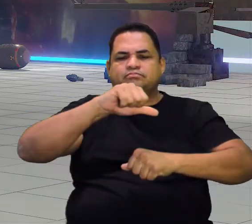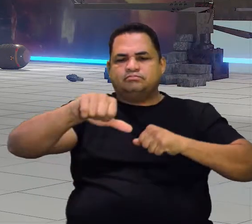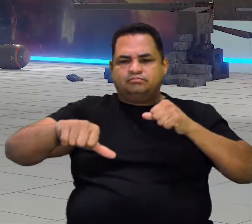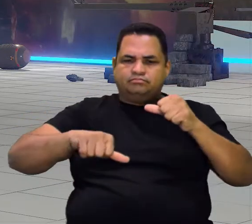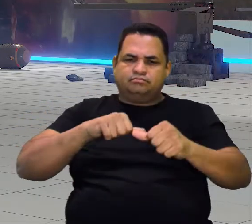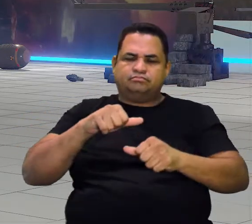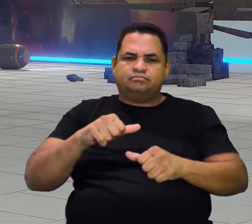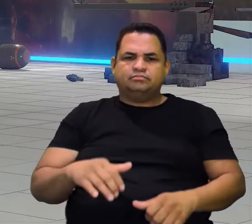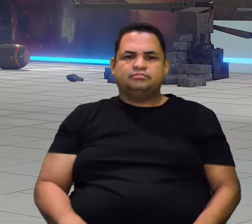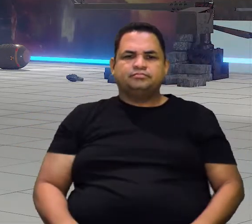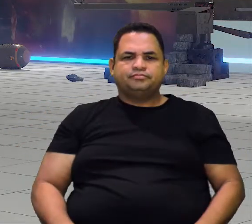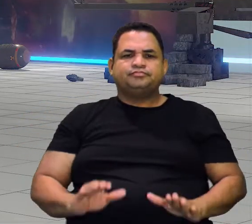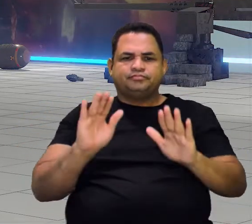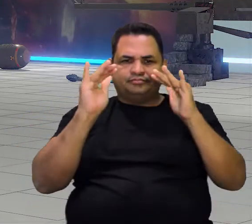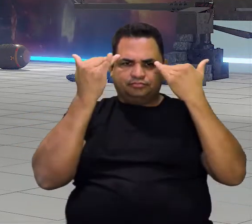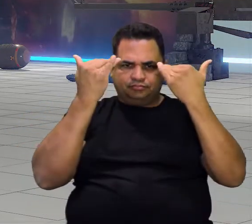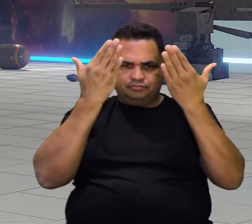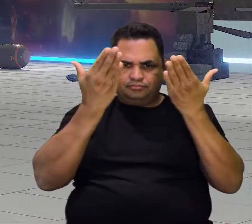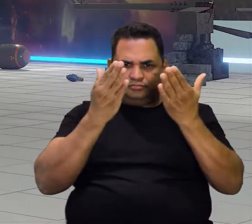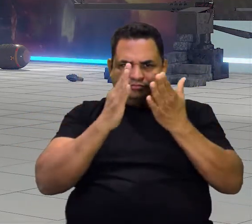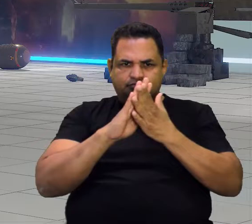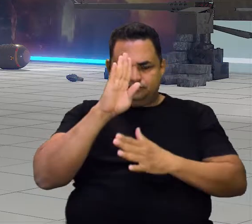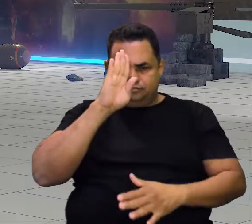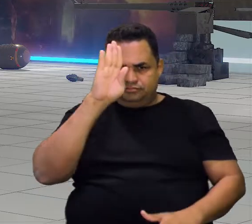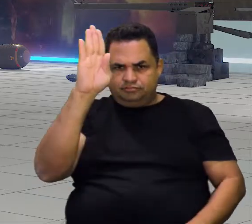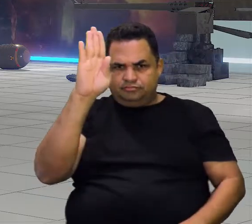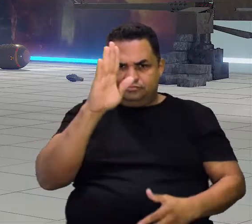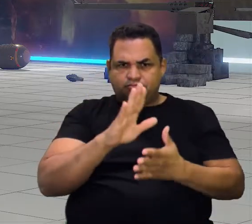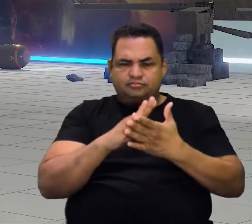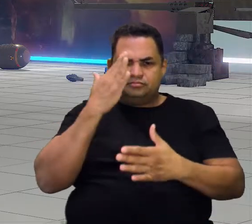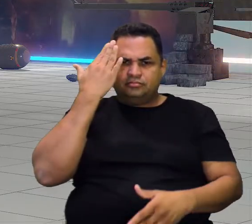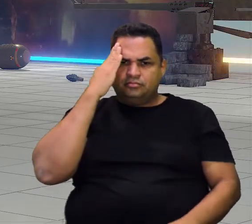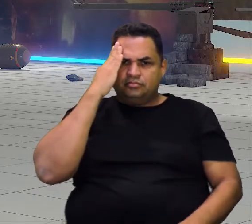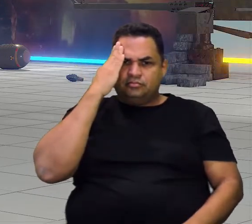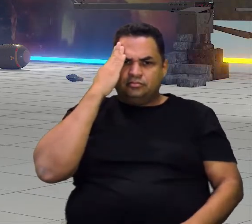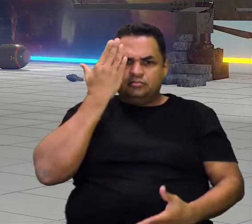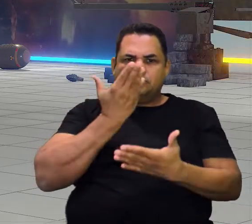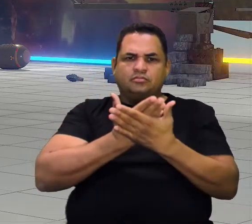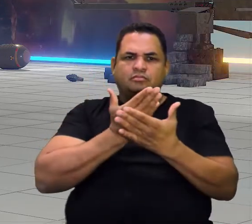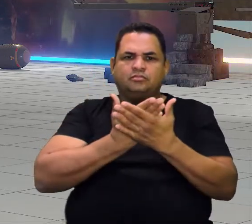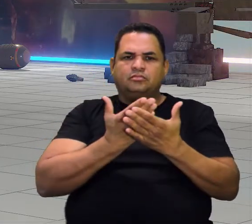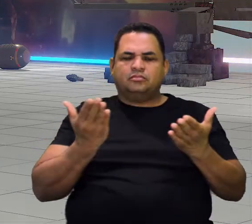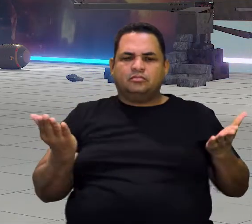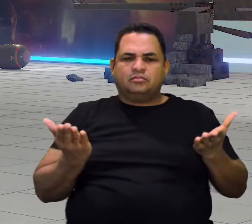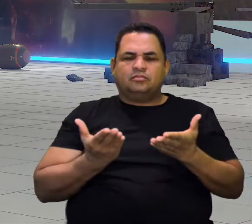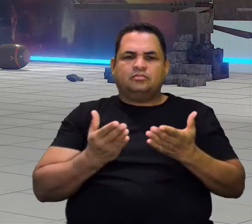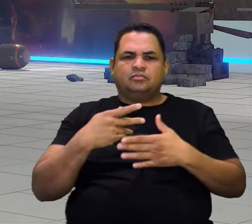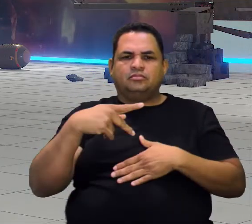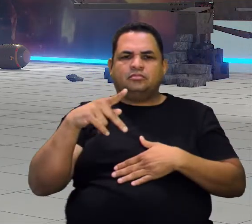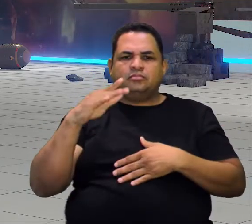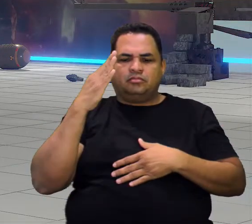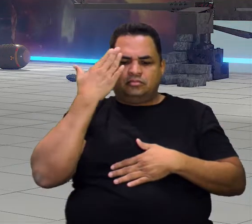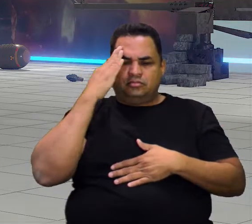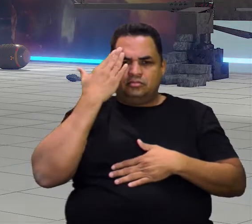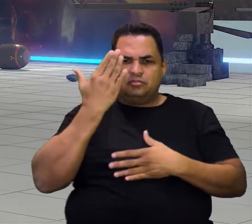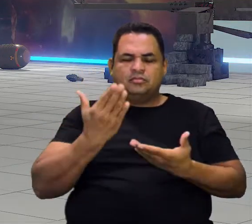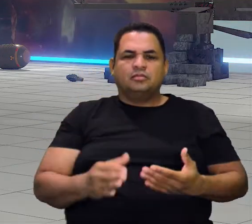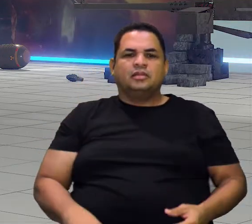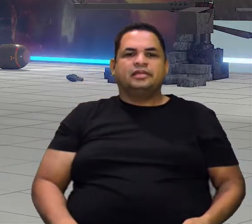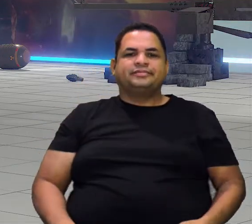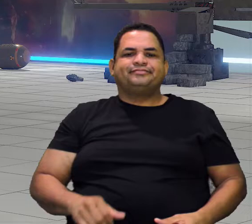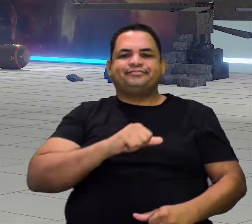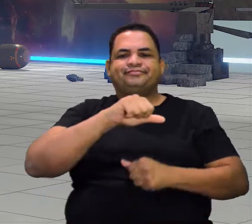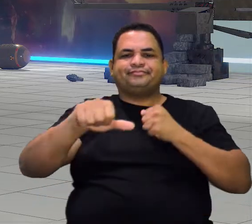Média. Então, fique ligado. É fundamental que vocês entendam essa aula de hoje para entender